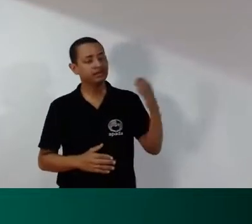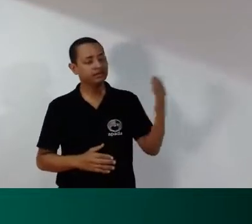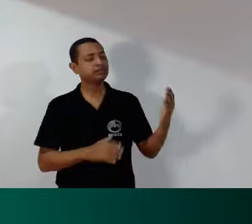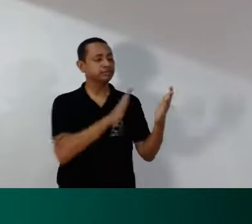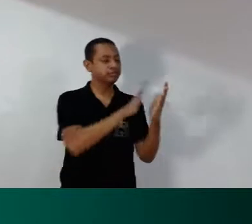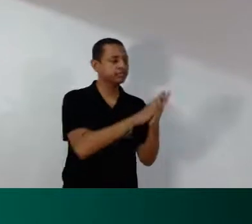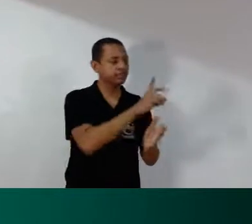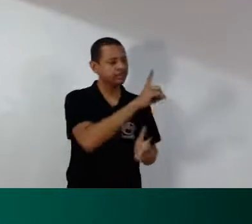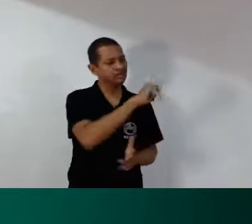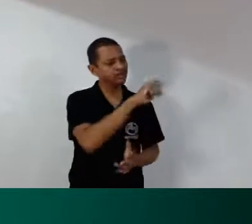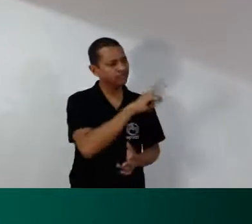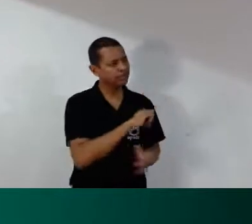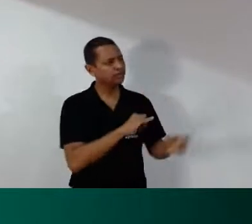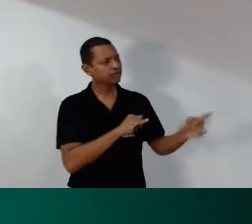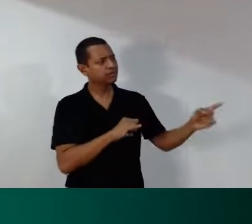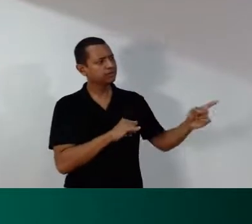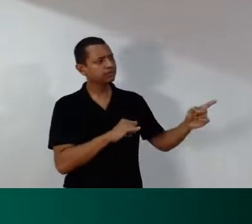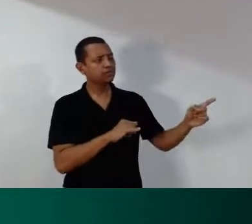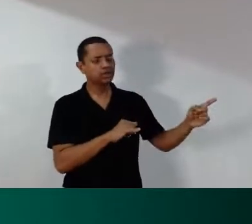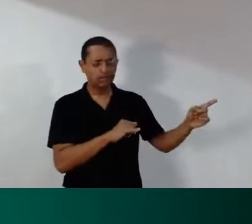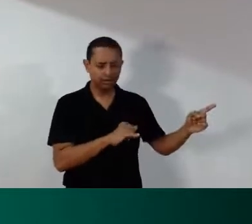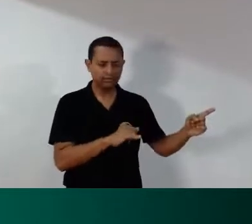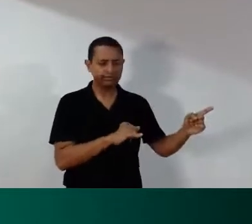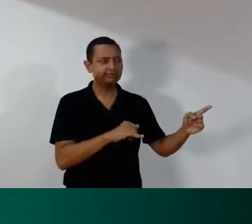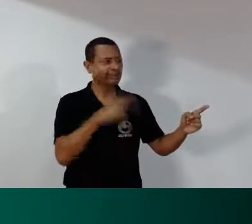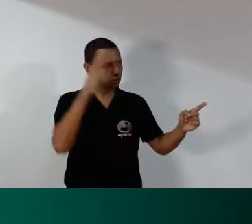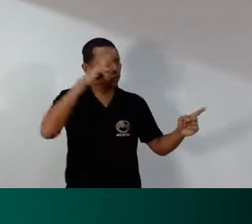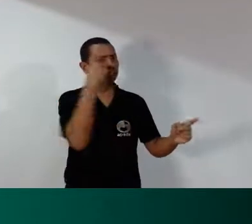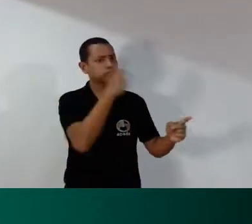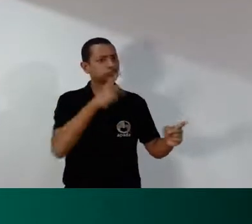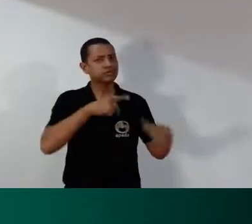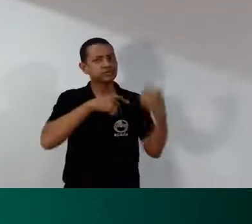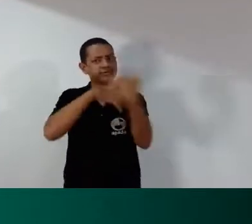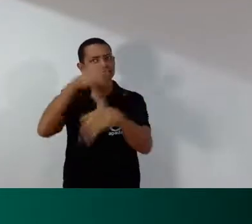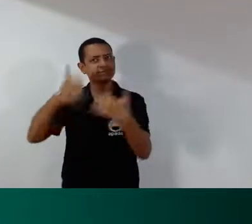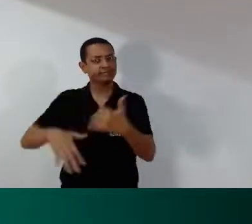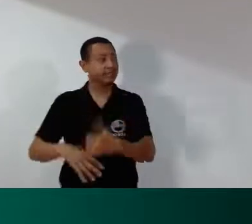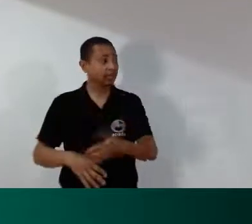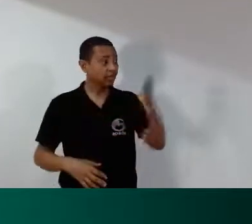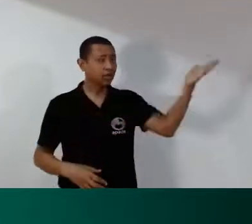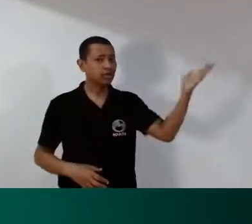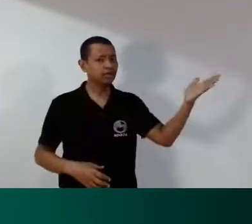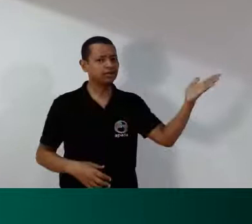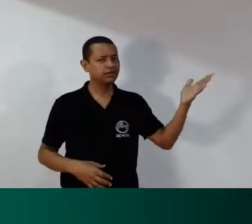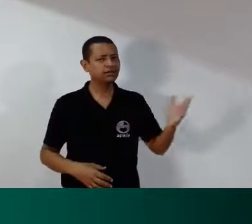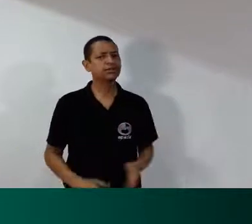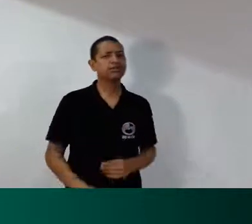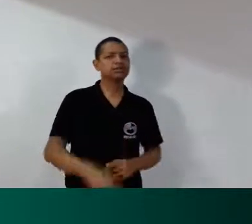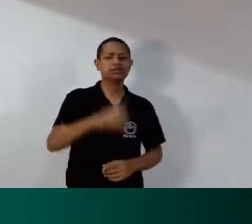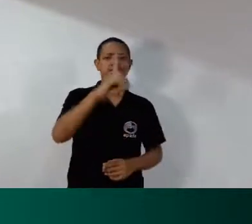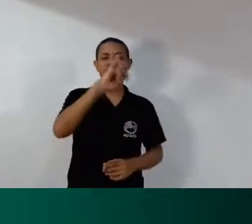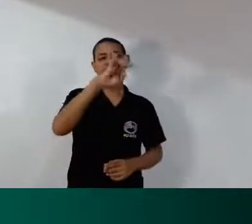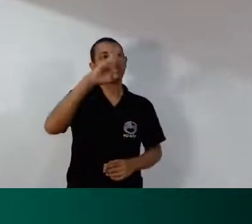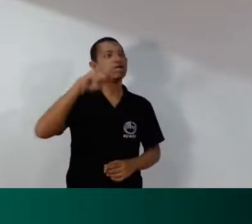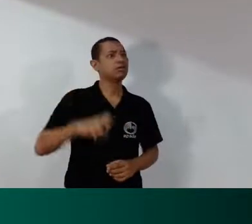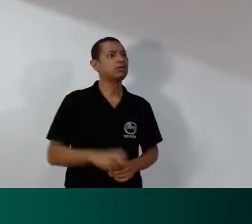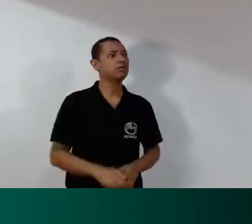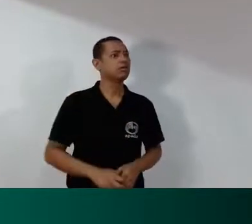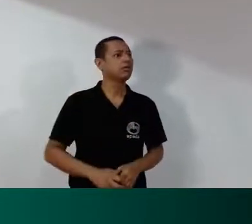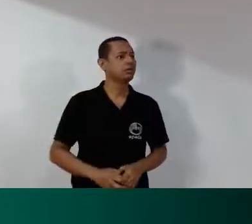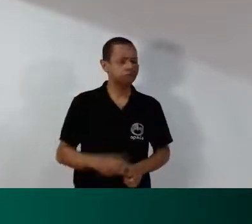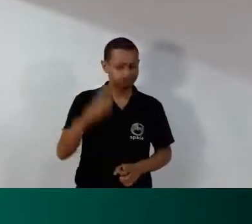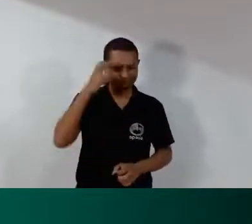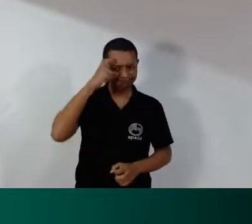contada por isso é contada a história do Diego do Diego é um gênio sabe o dia que é um gênio mas assim ele prova que é um gênio